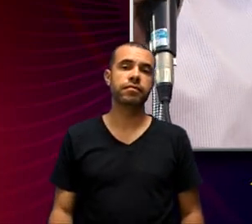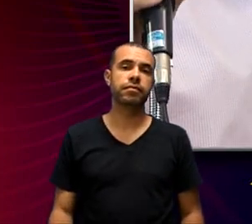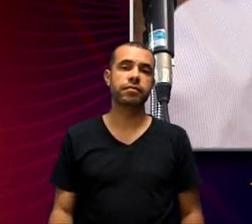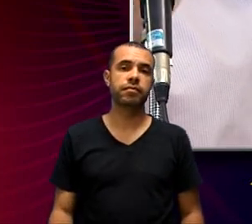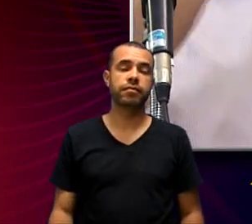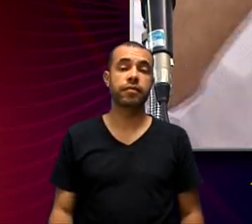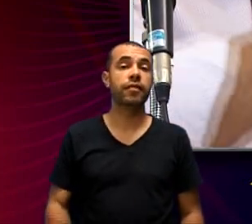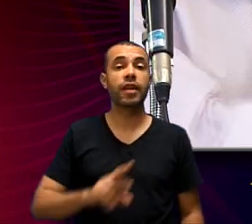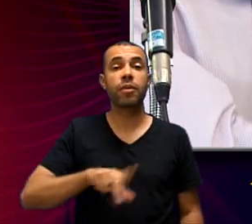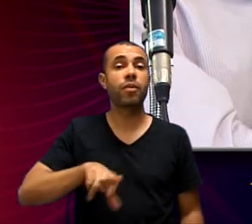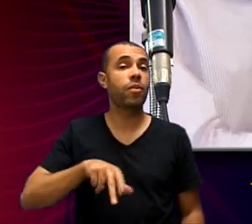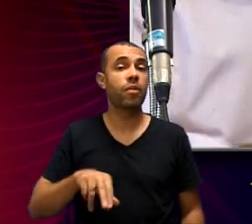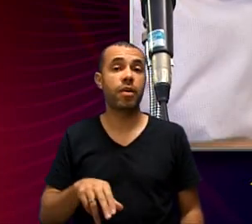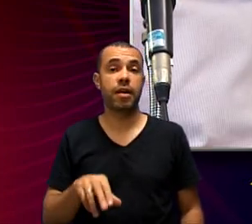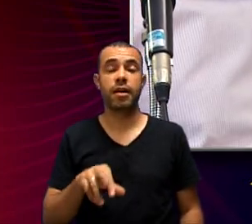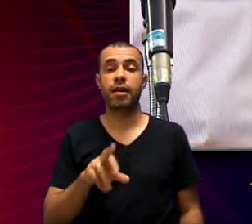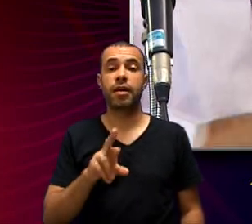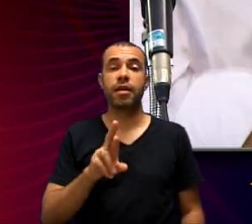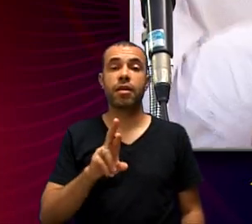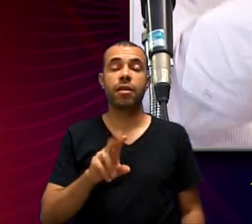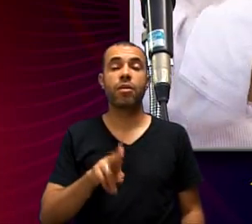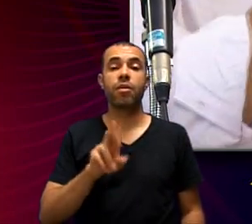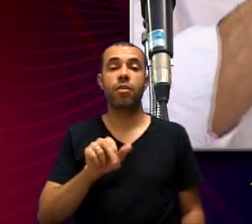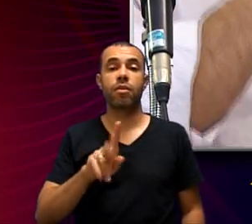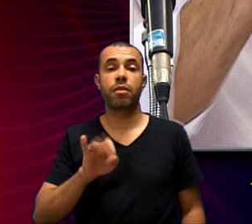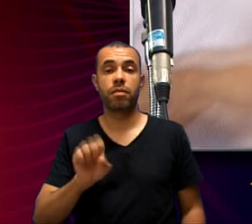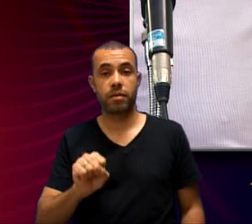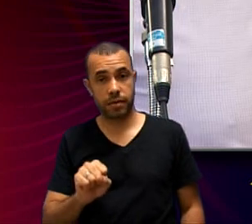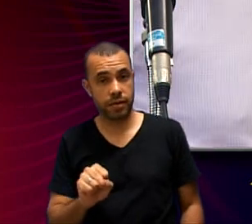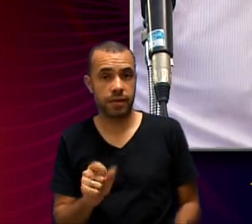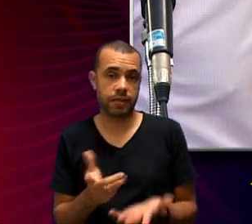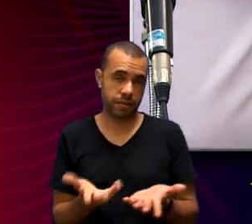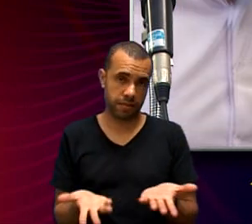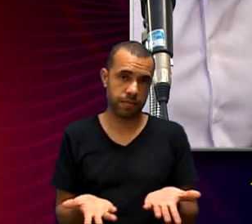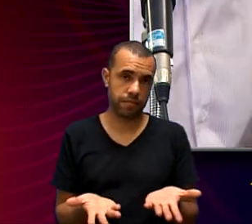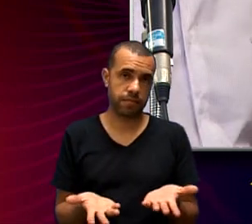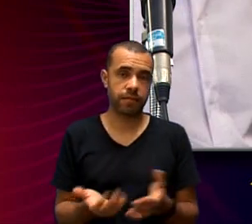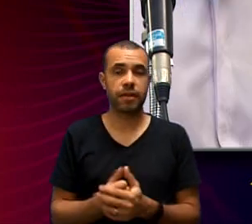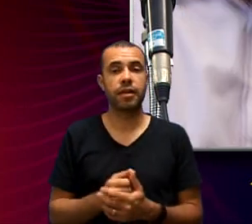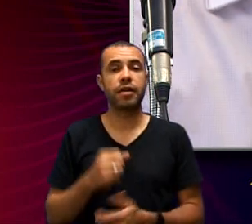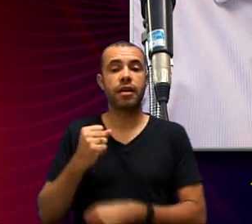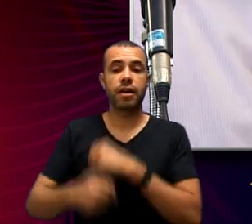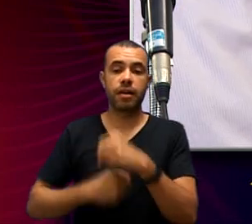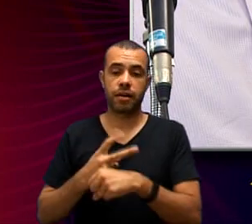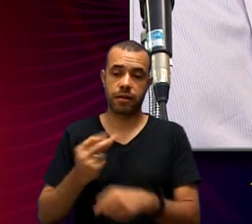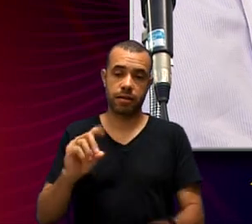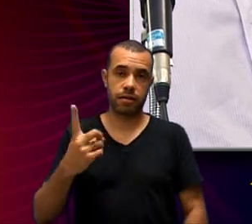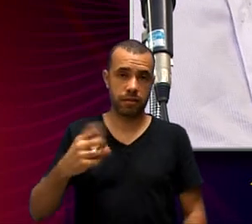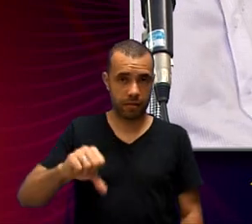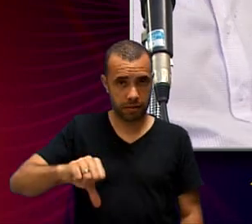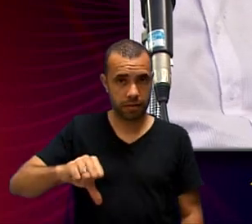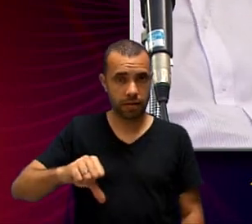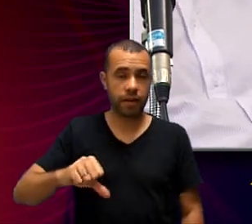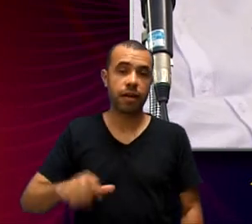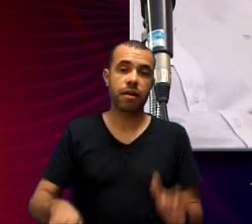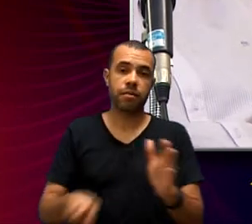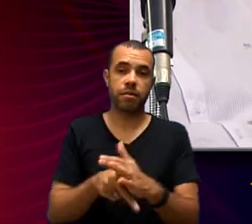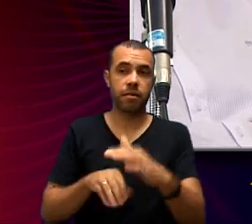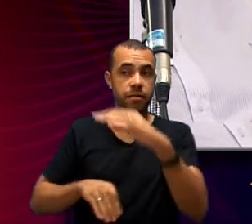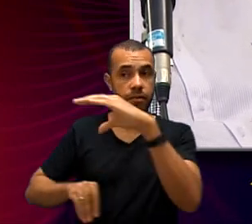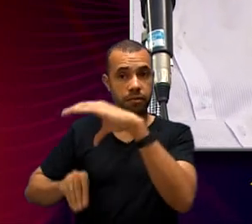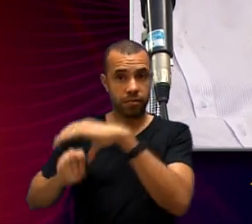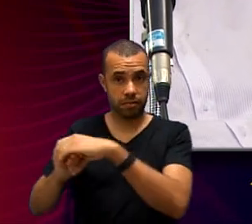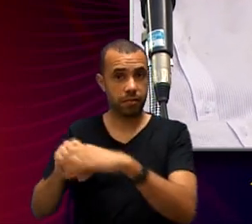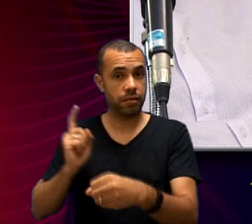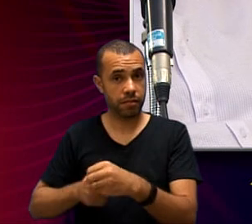Porque não é receita da URBS. Então, como consolidava, ficava, em 2019, consolidando, fica como município. Mas daí a gente achou por bem